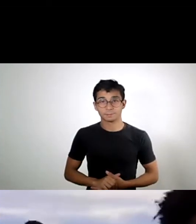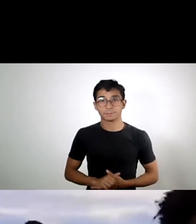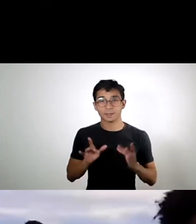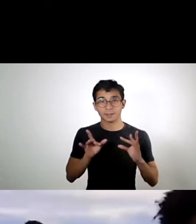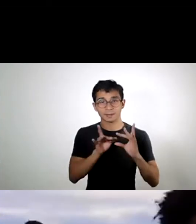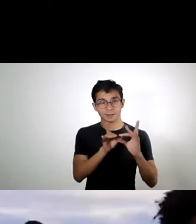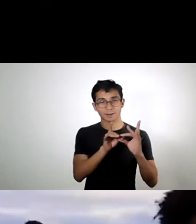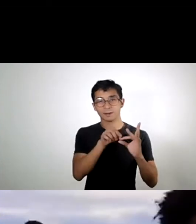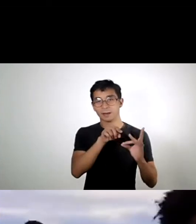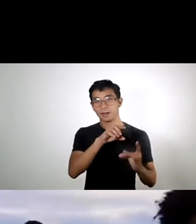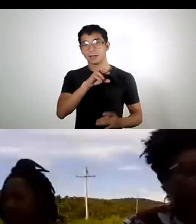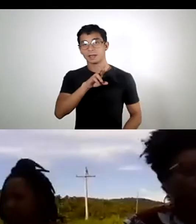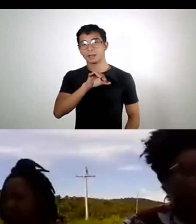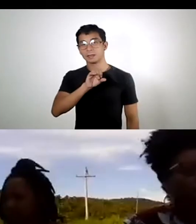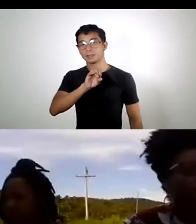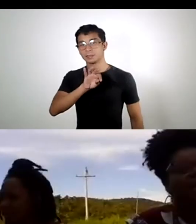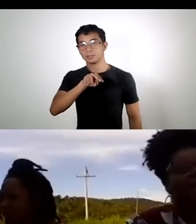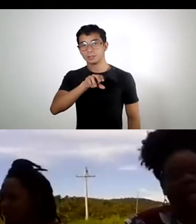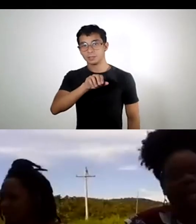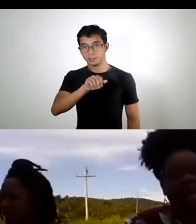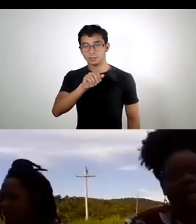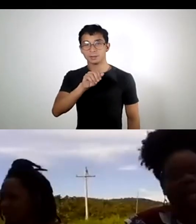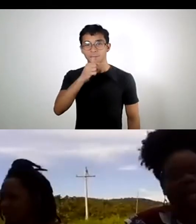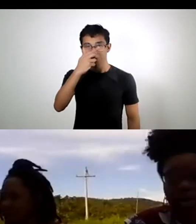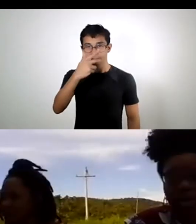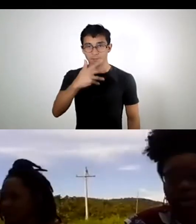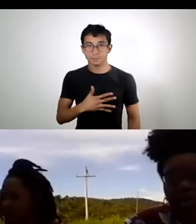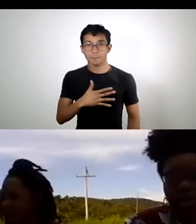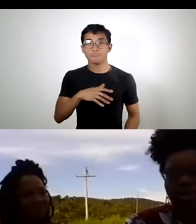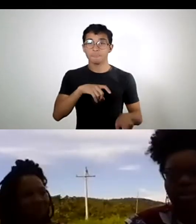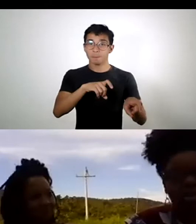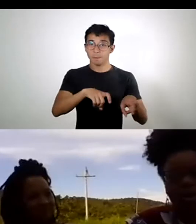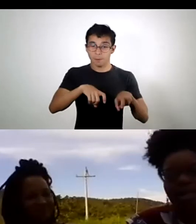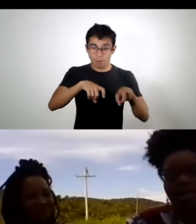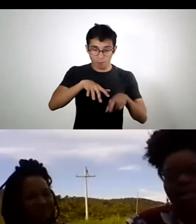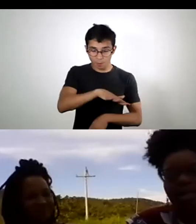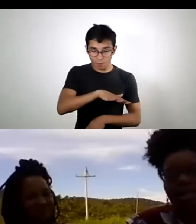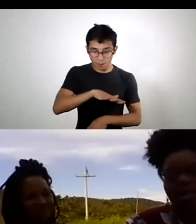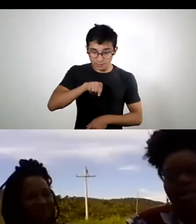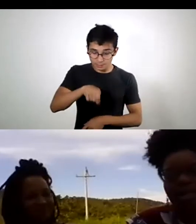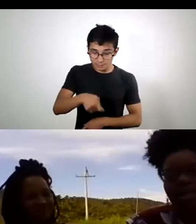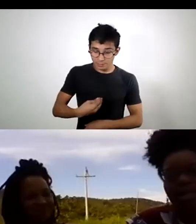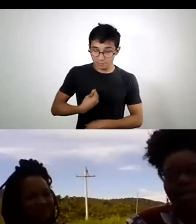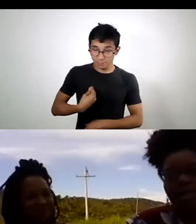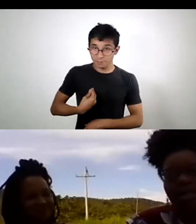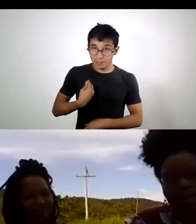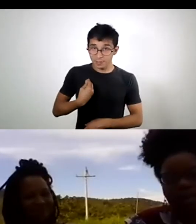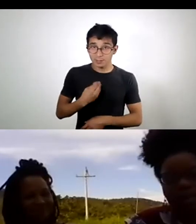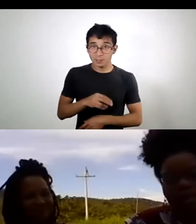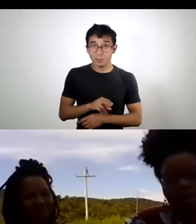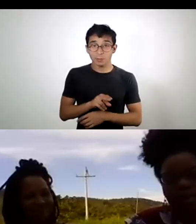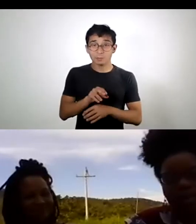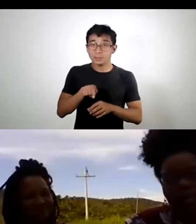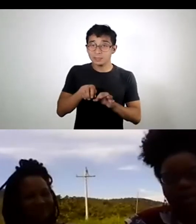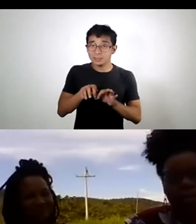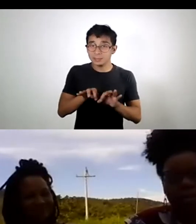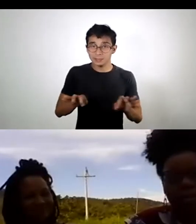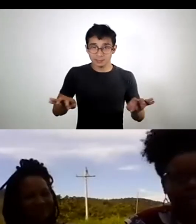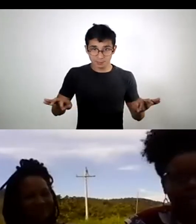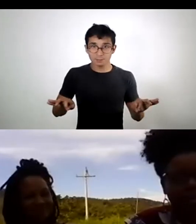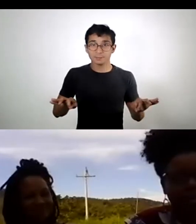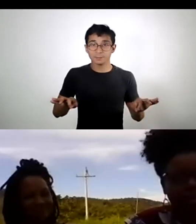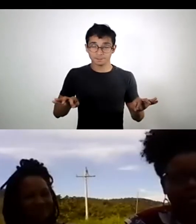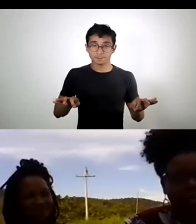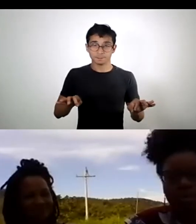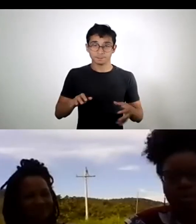falou, né? Esse Roça é Vida, ele é simples o nome, né? E eu acho que é muito